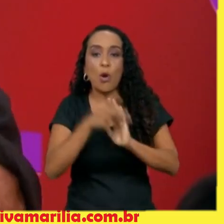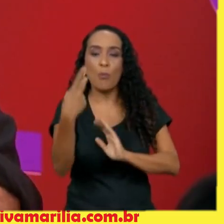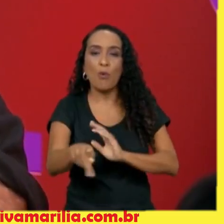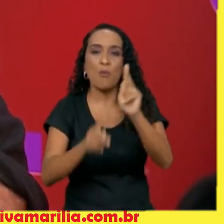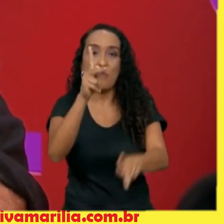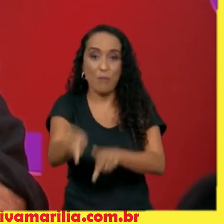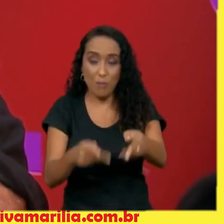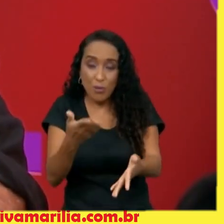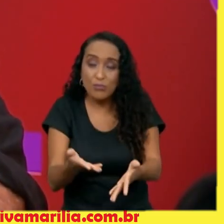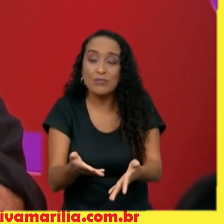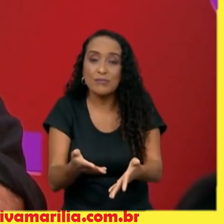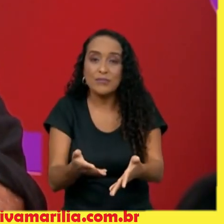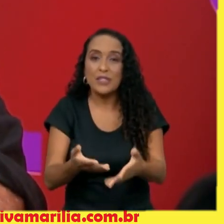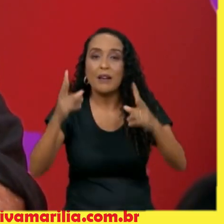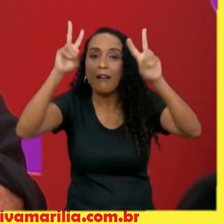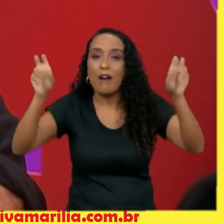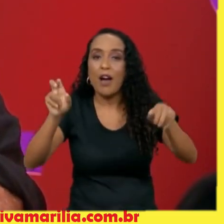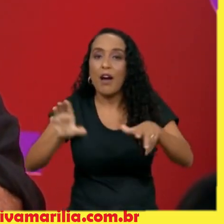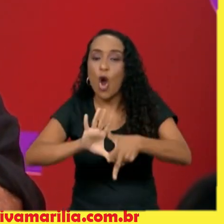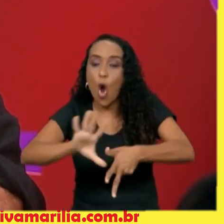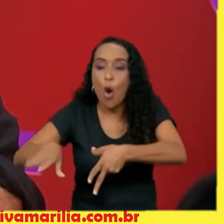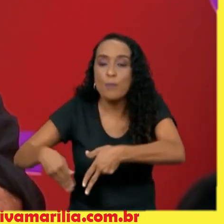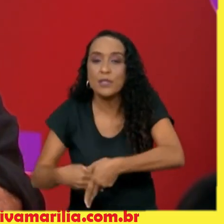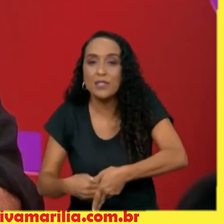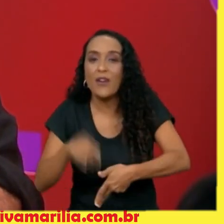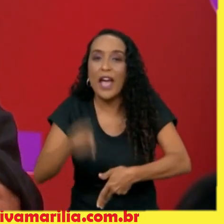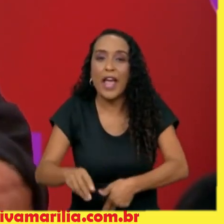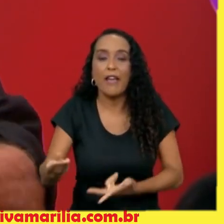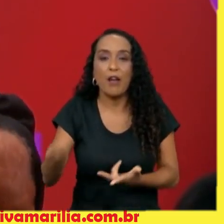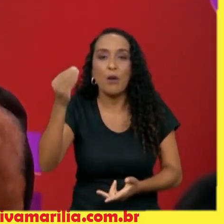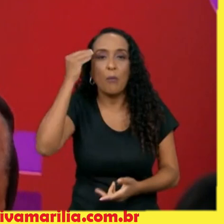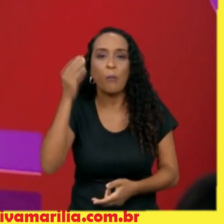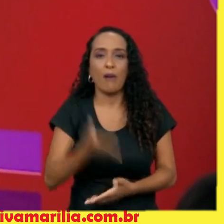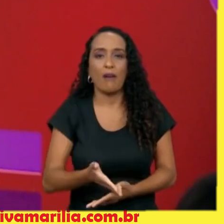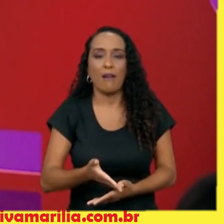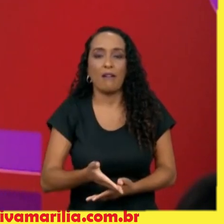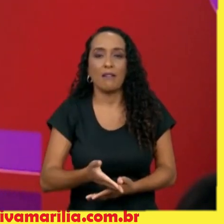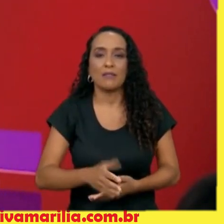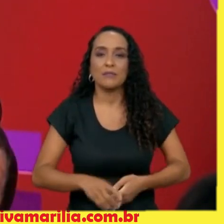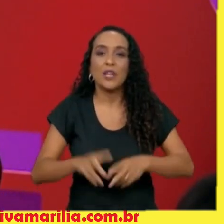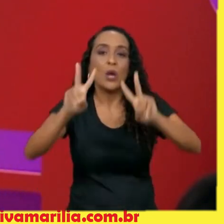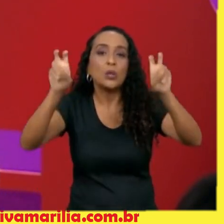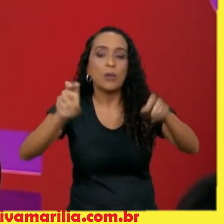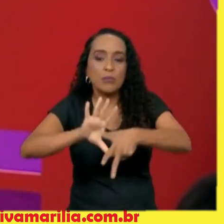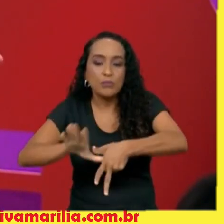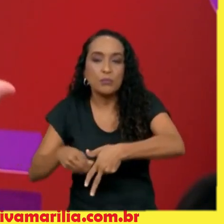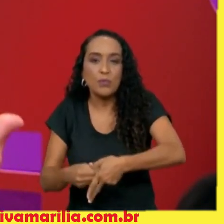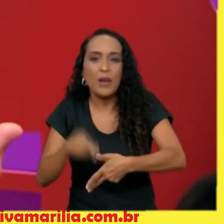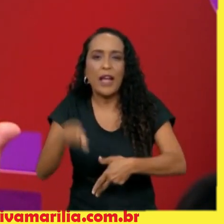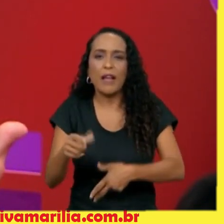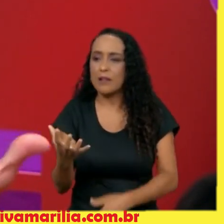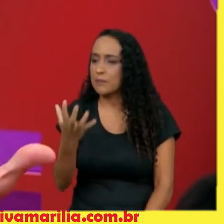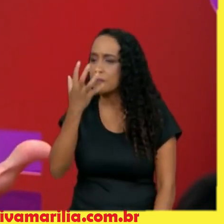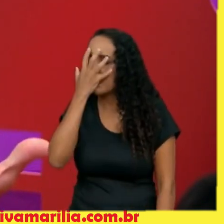Então, o tema da corrupção vem exatamente ocupar esse lugar. O tema da corrupção é a máscara perfeita